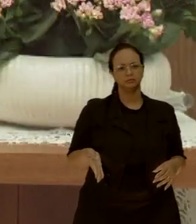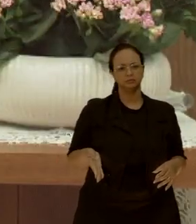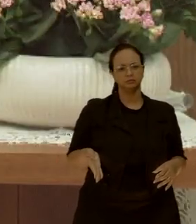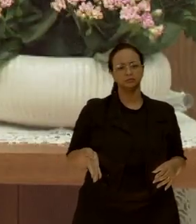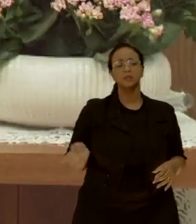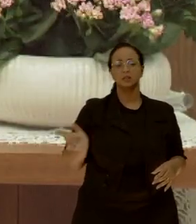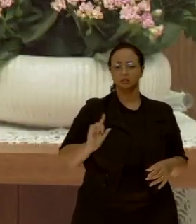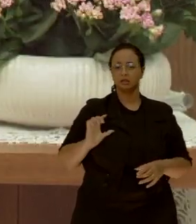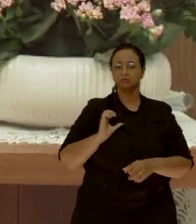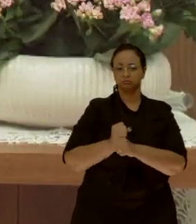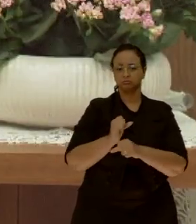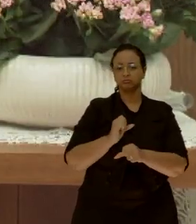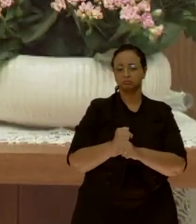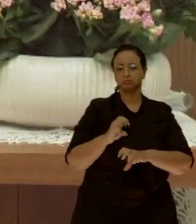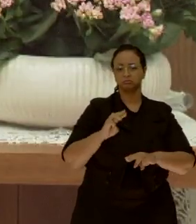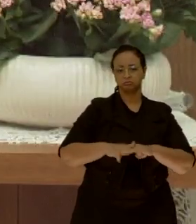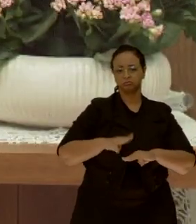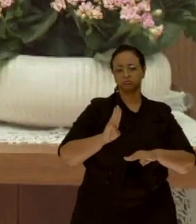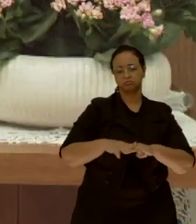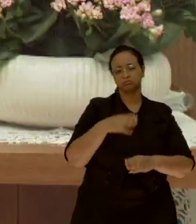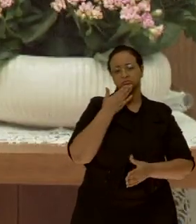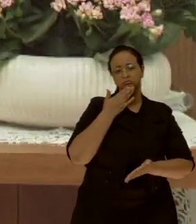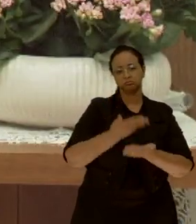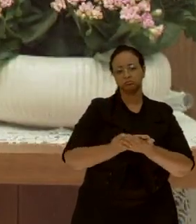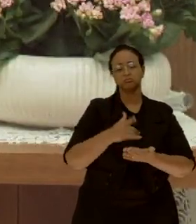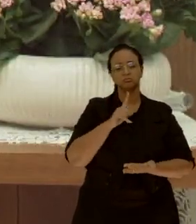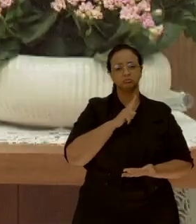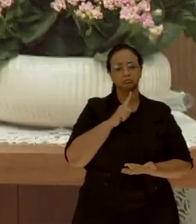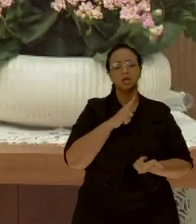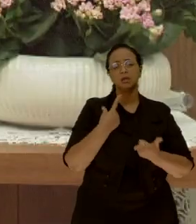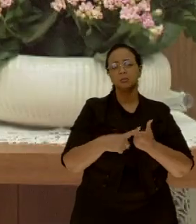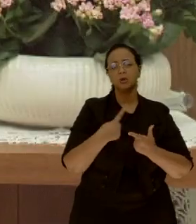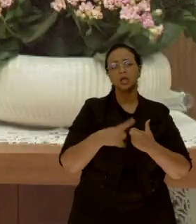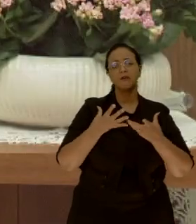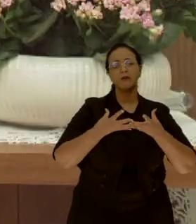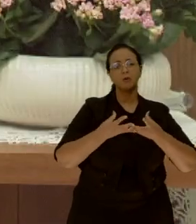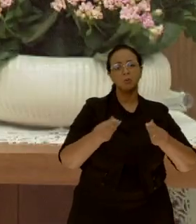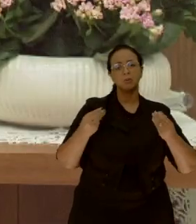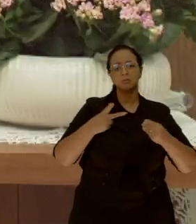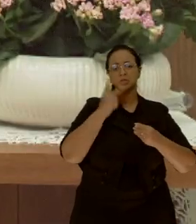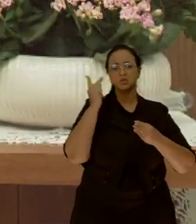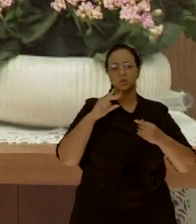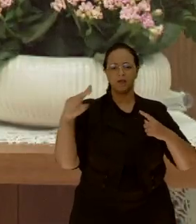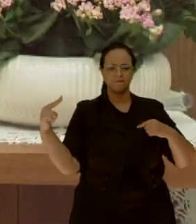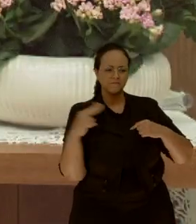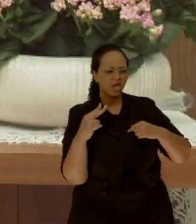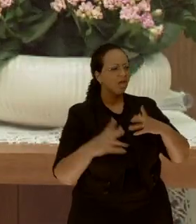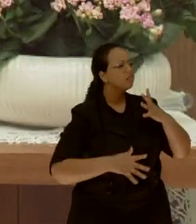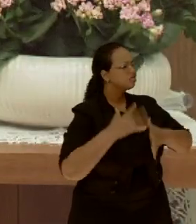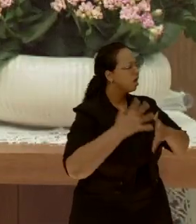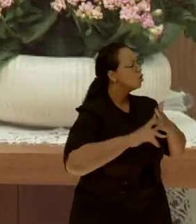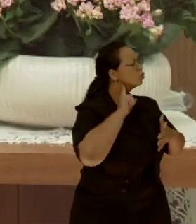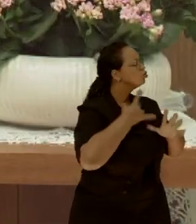contábil e técnica invejável. Tanto que nos quiseram pegar, mas não conseguiram.